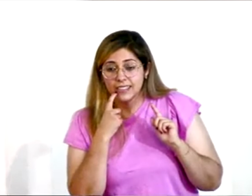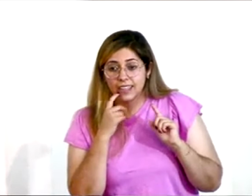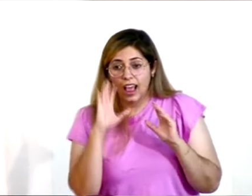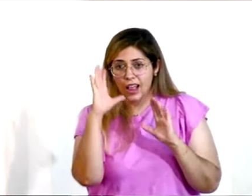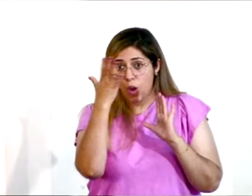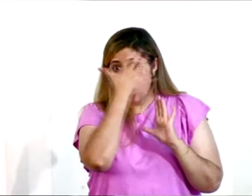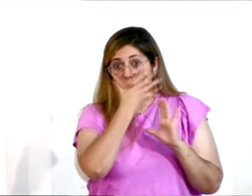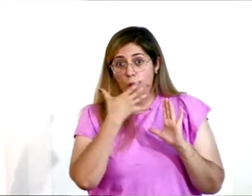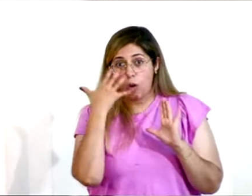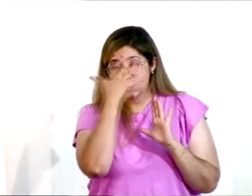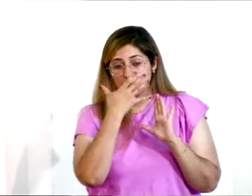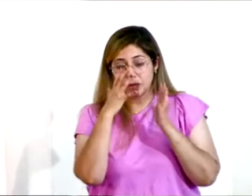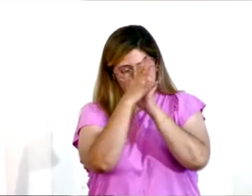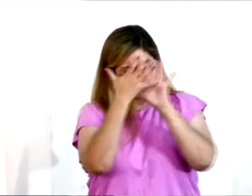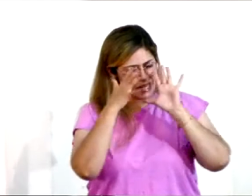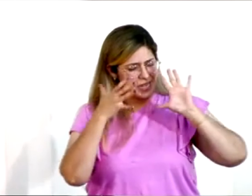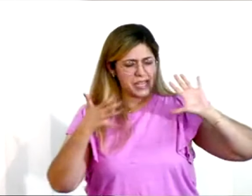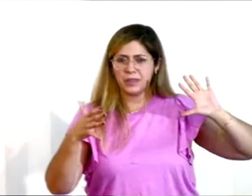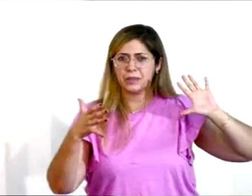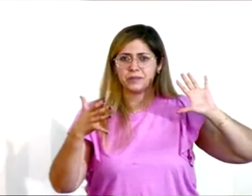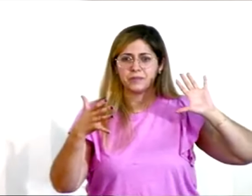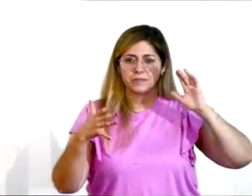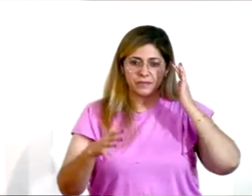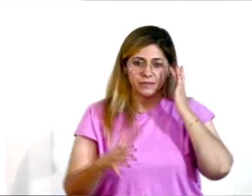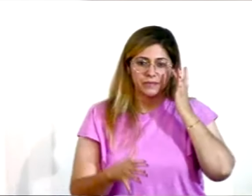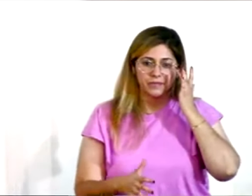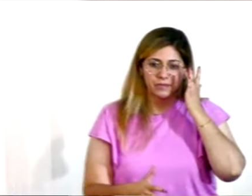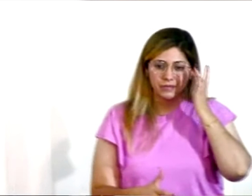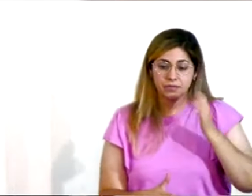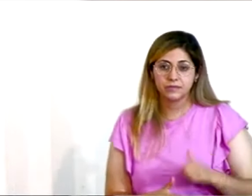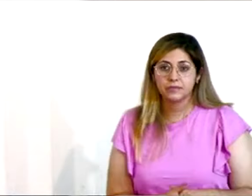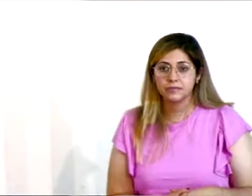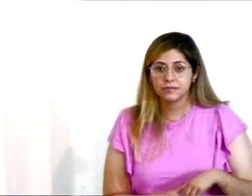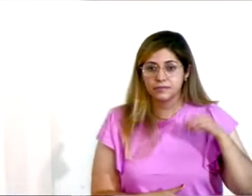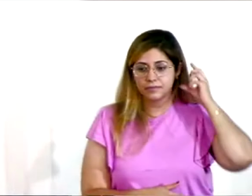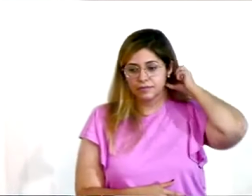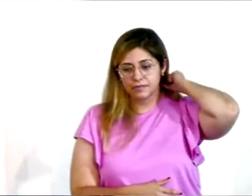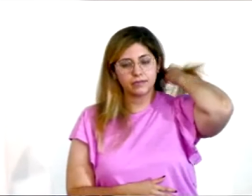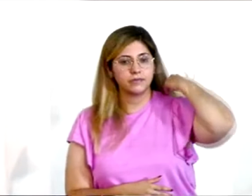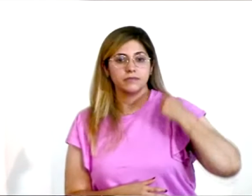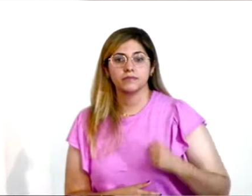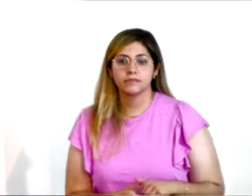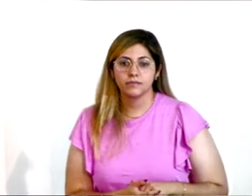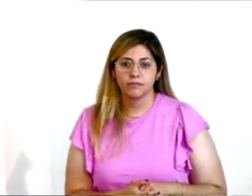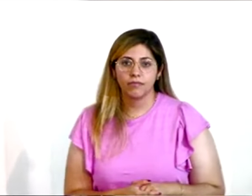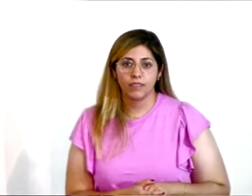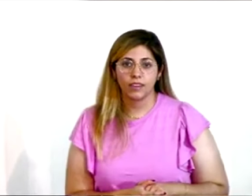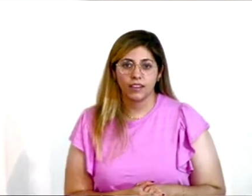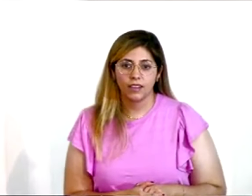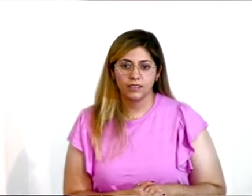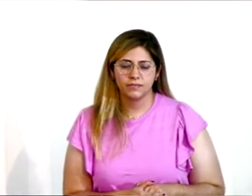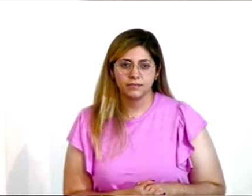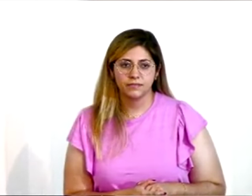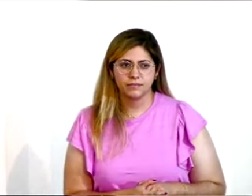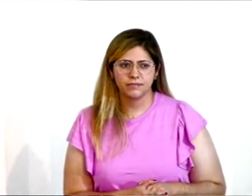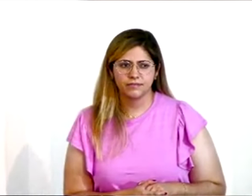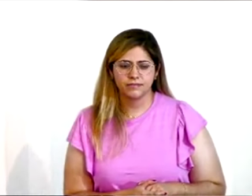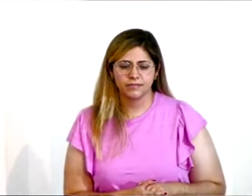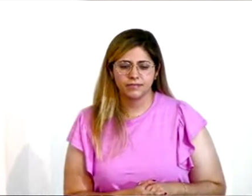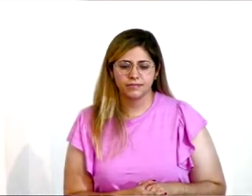um pouquinho da roupa do rei. Jesus não está com um manto vermelho de